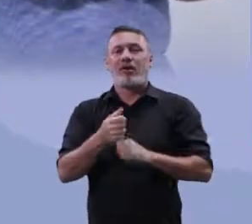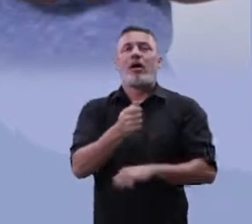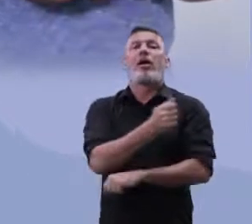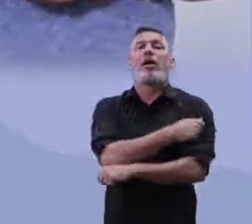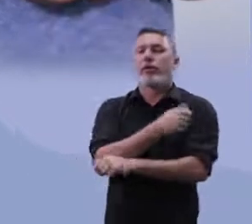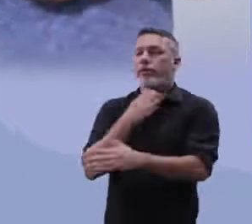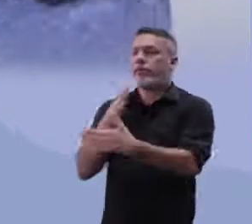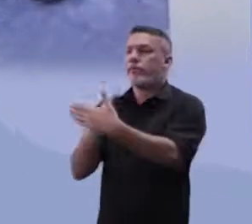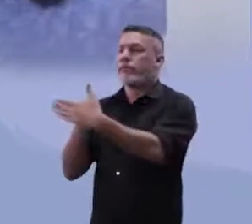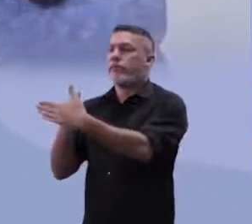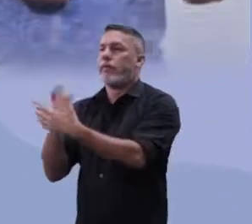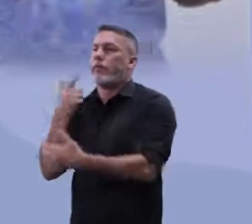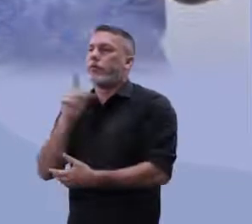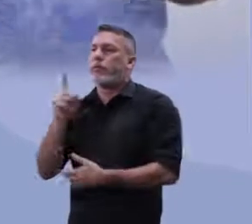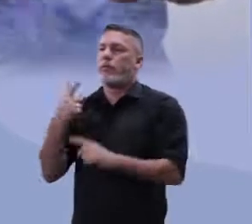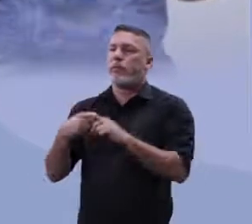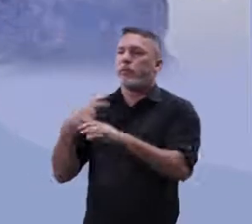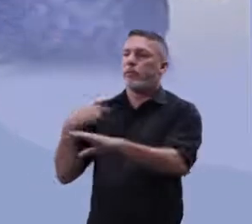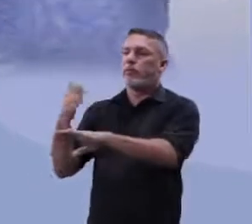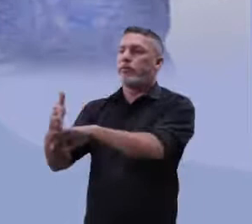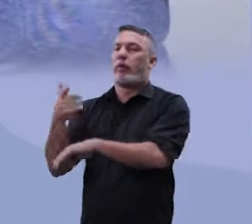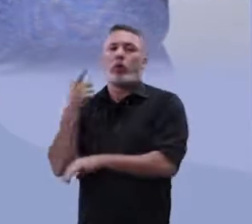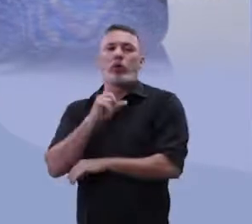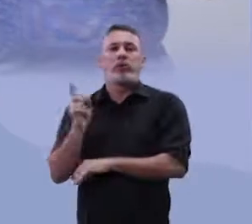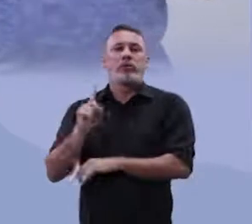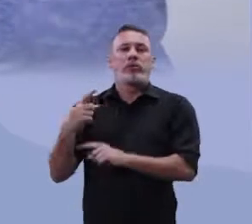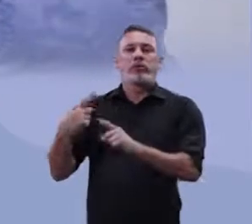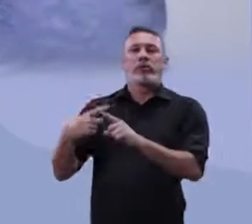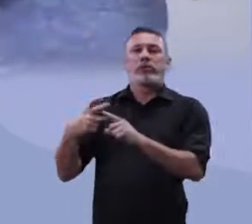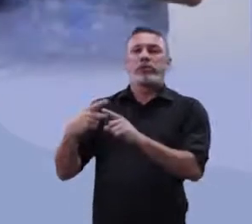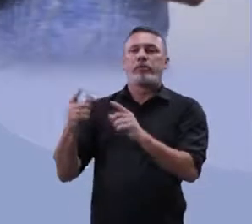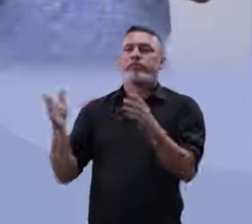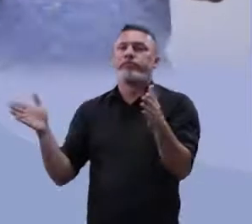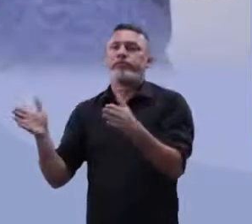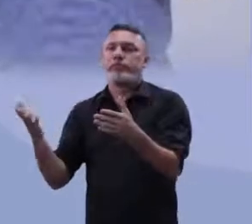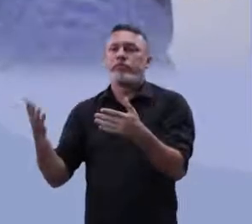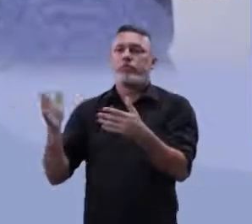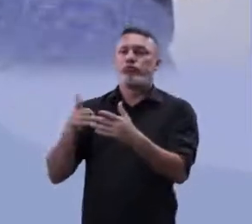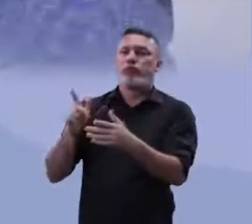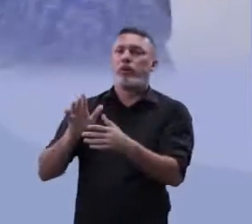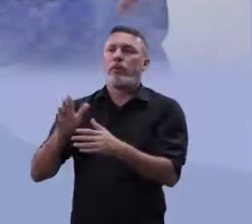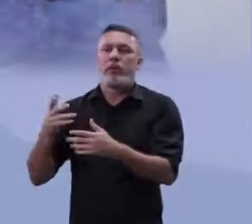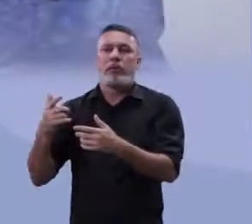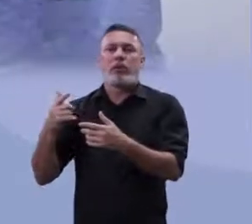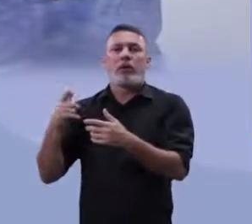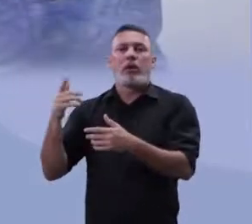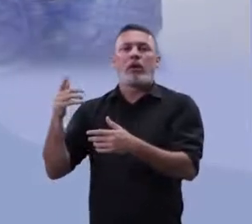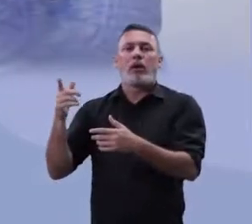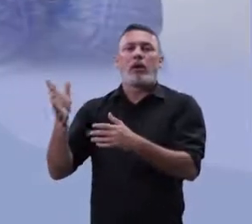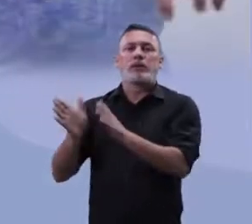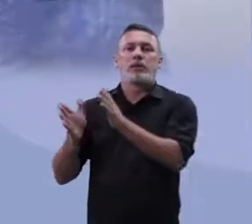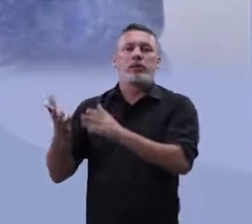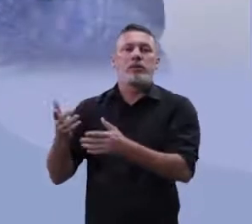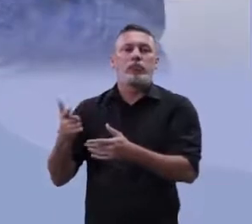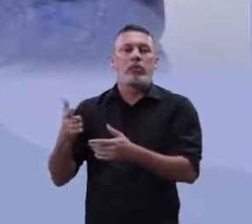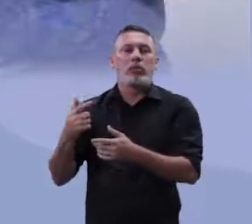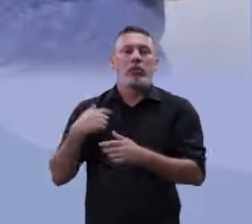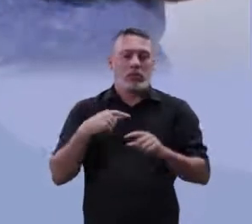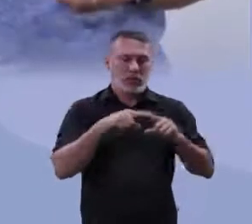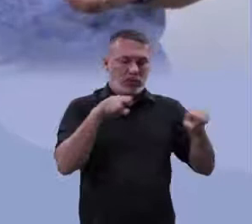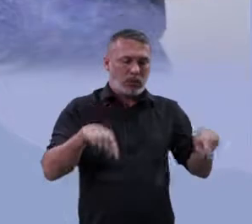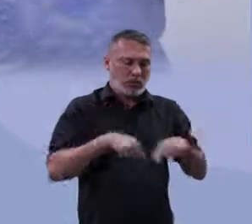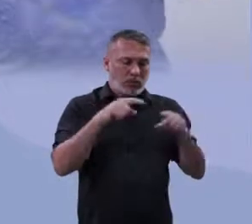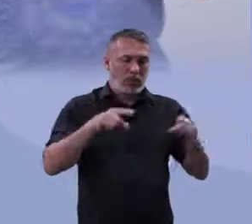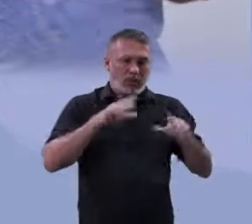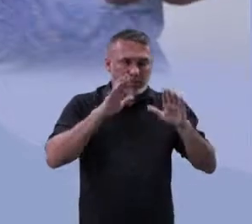física, infelizmente aquele aluno não vai poder assistir ou participar porque a escola não pensou na totalidade, só pensou ele em sala de aula